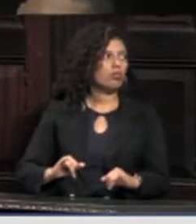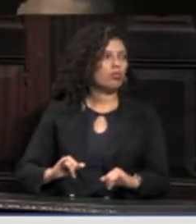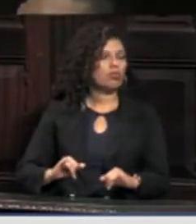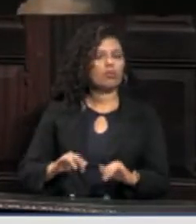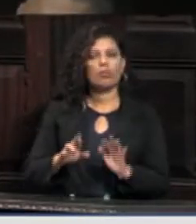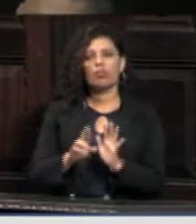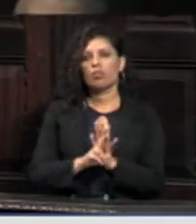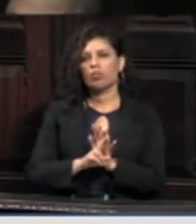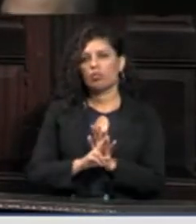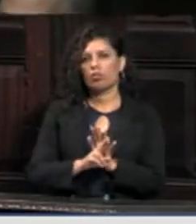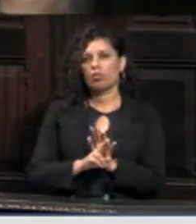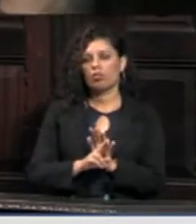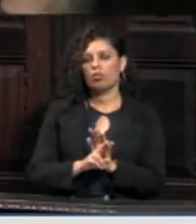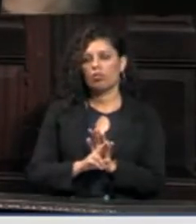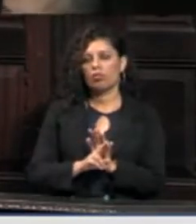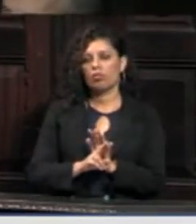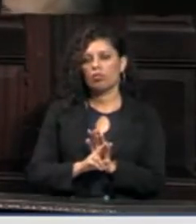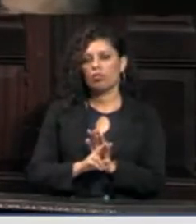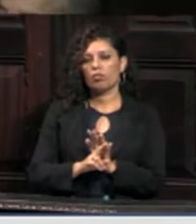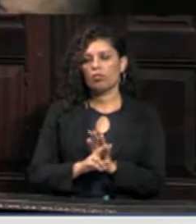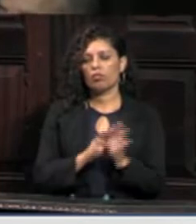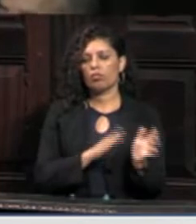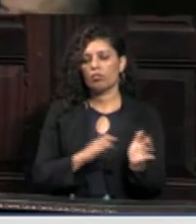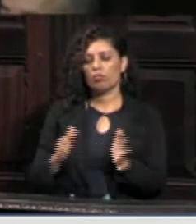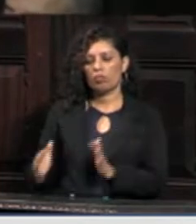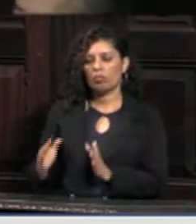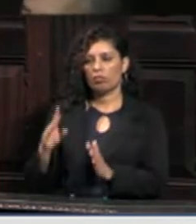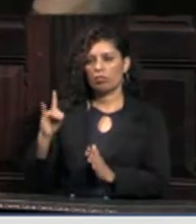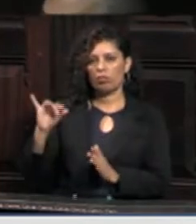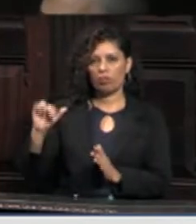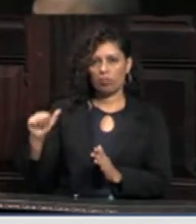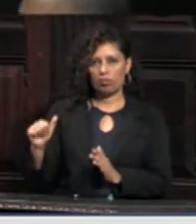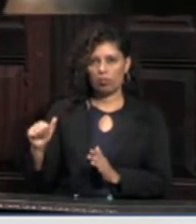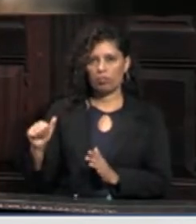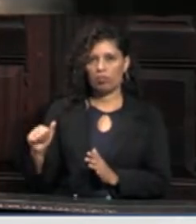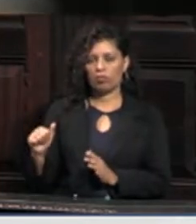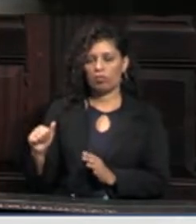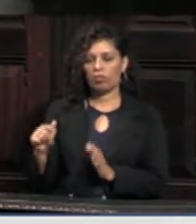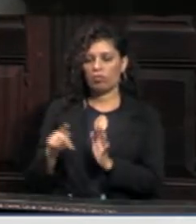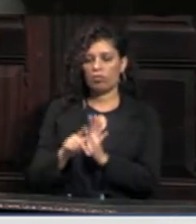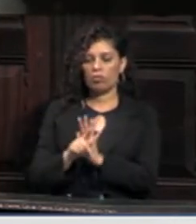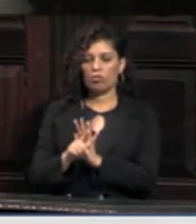requerimentos. Requer inclusão na ordem do dia do projeto de resolução